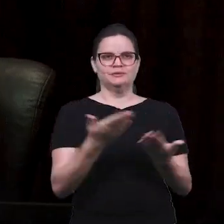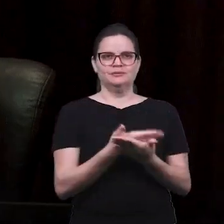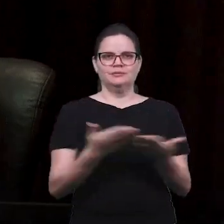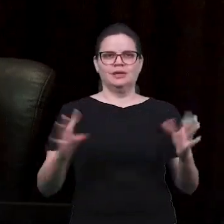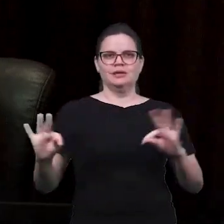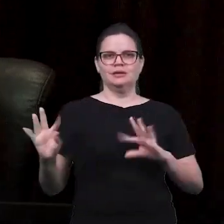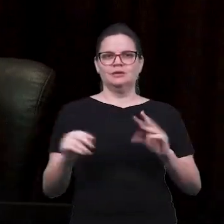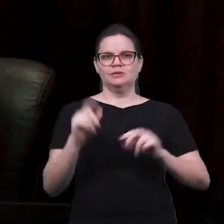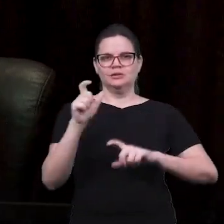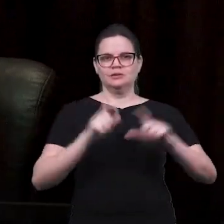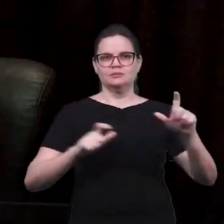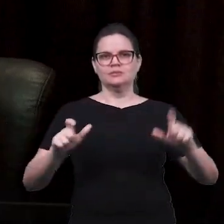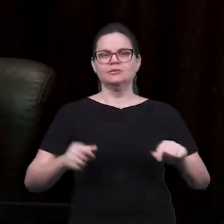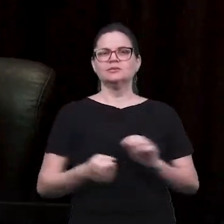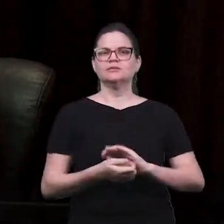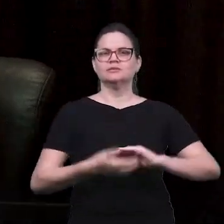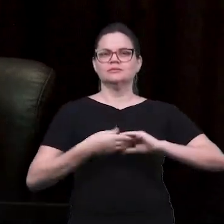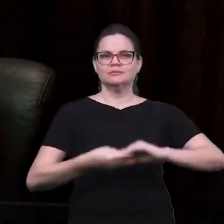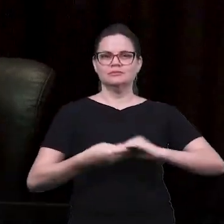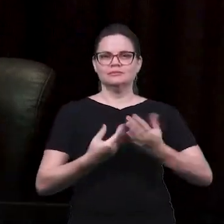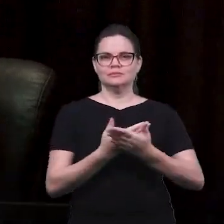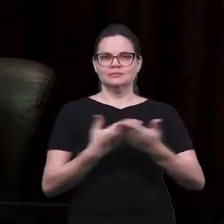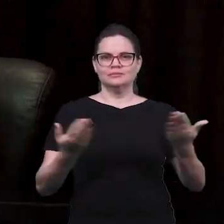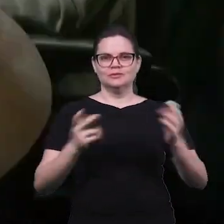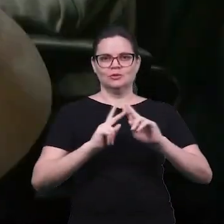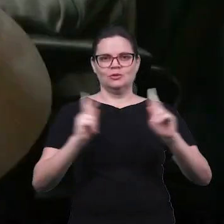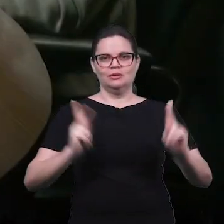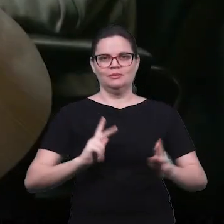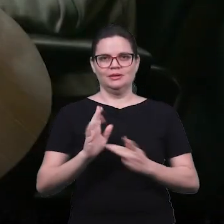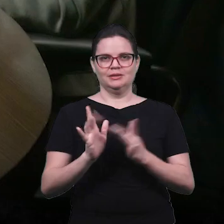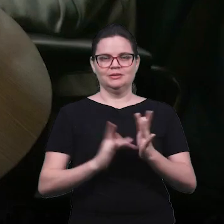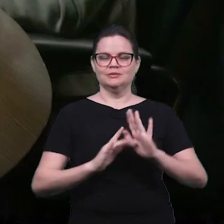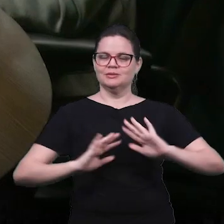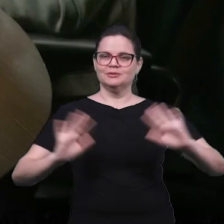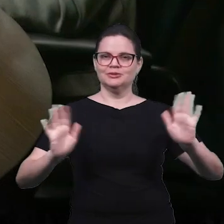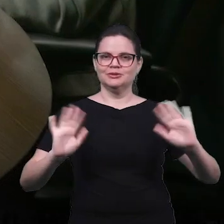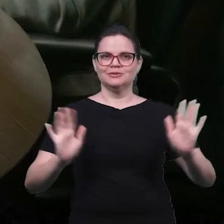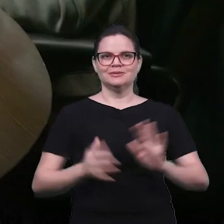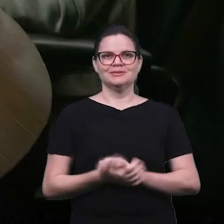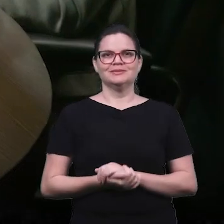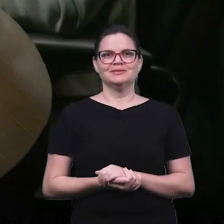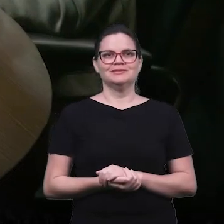Obrigado a todos. Despedimos a todos aqui, né, com A paz